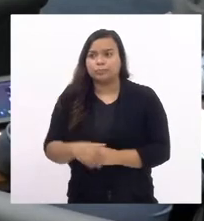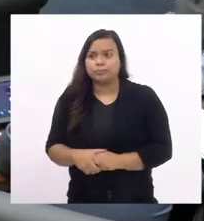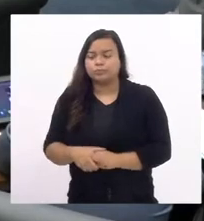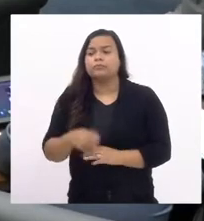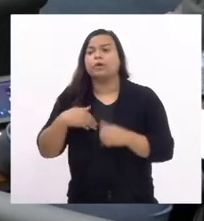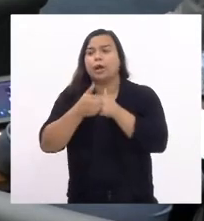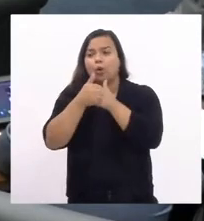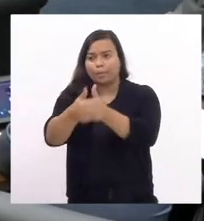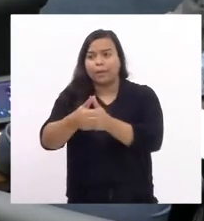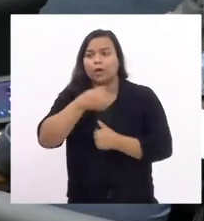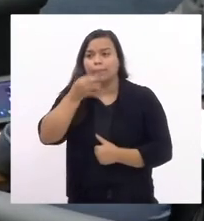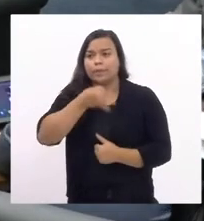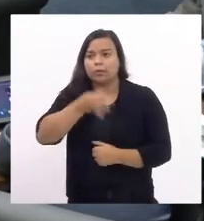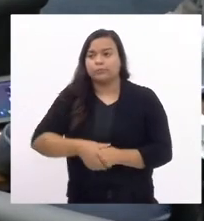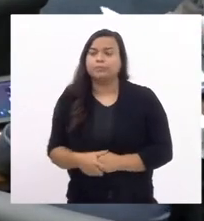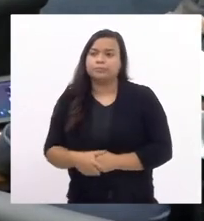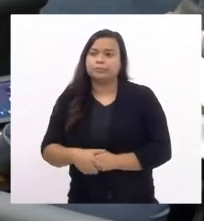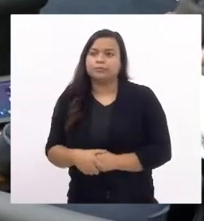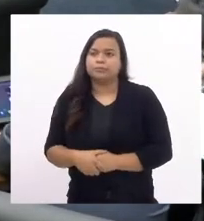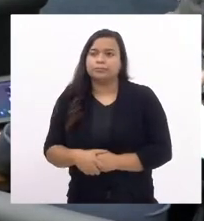Acompanho o parecer. Dá?